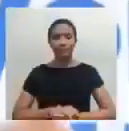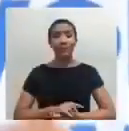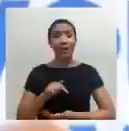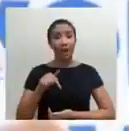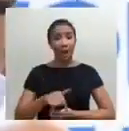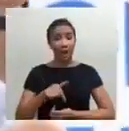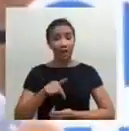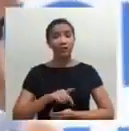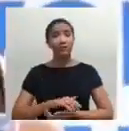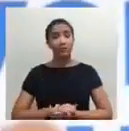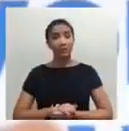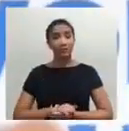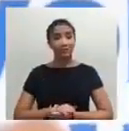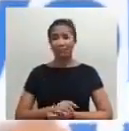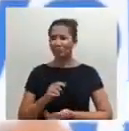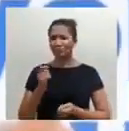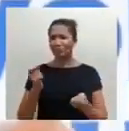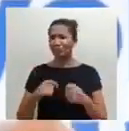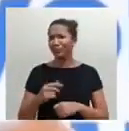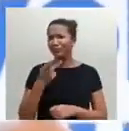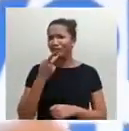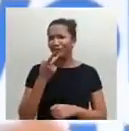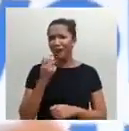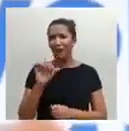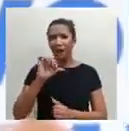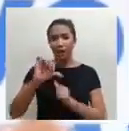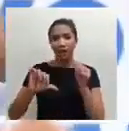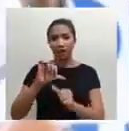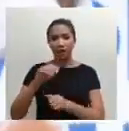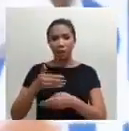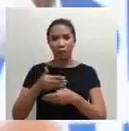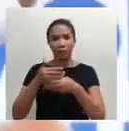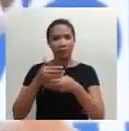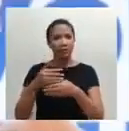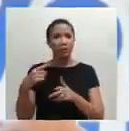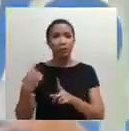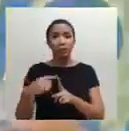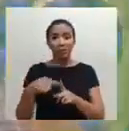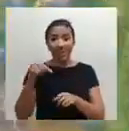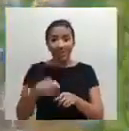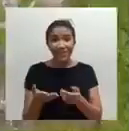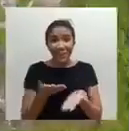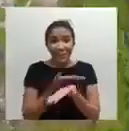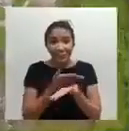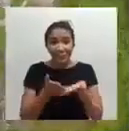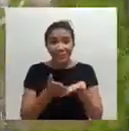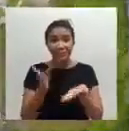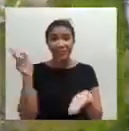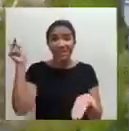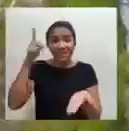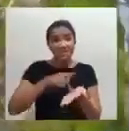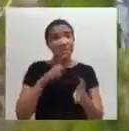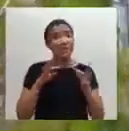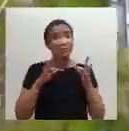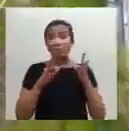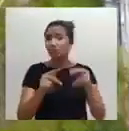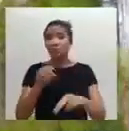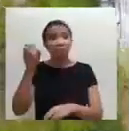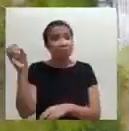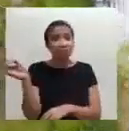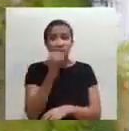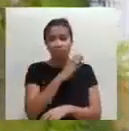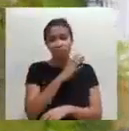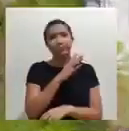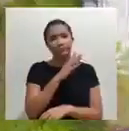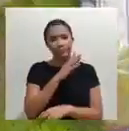Aqui não vale falar reforma, porque, na verdade, né, nós vamos começar quase